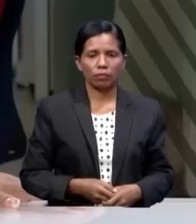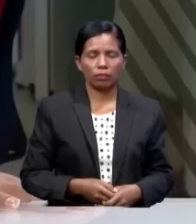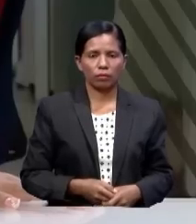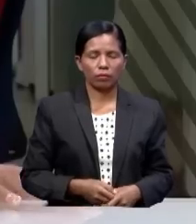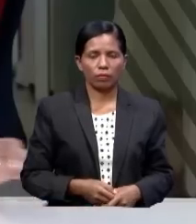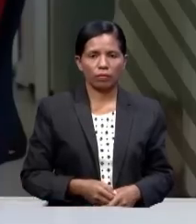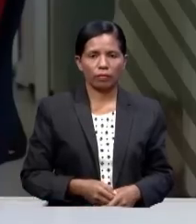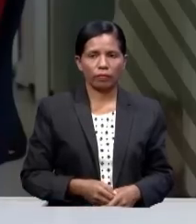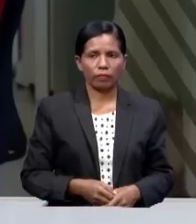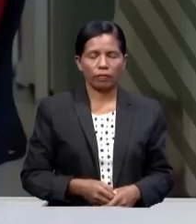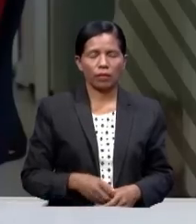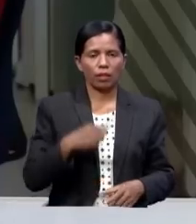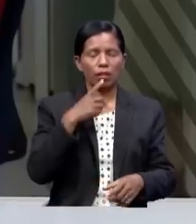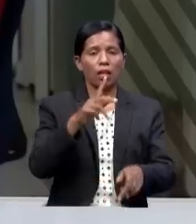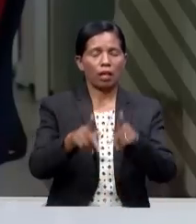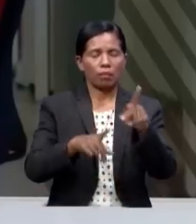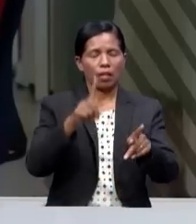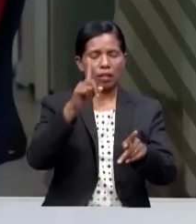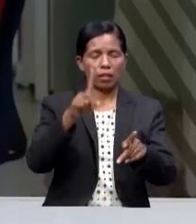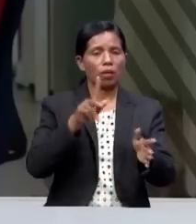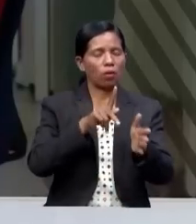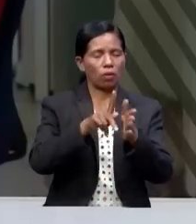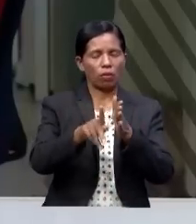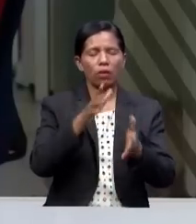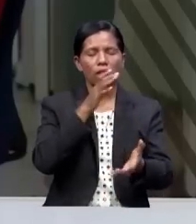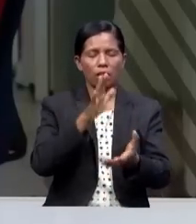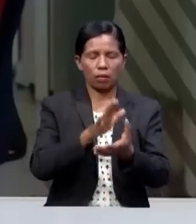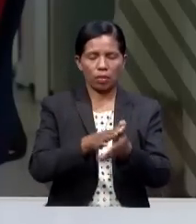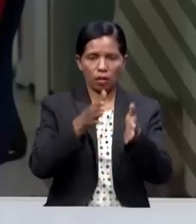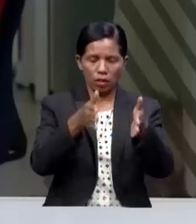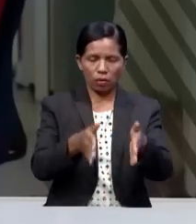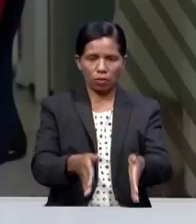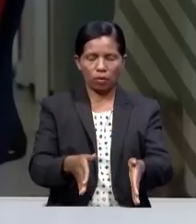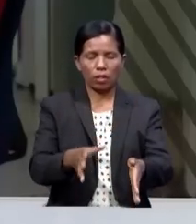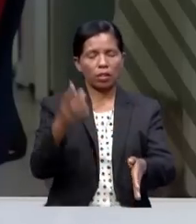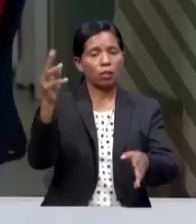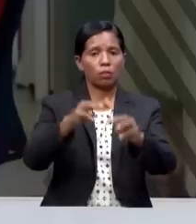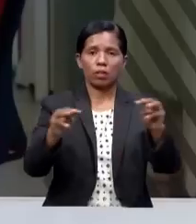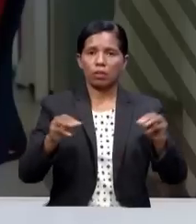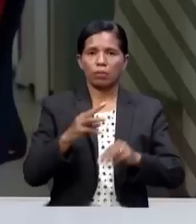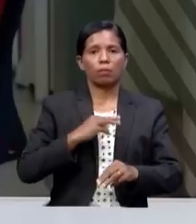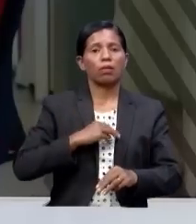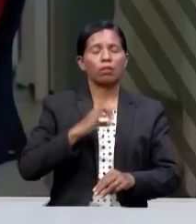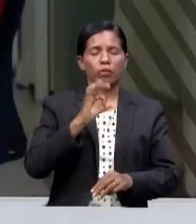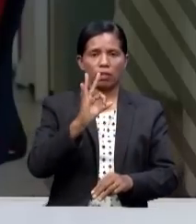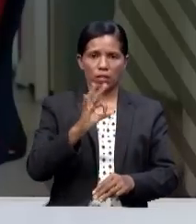Desconfia CB Ohonia Feng no hakoa iha tos larang iha munisipiu Manufahi.